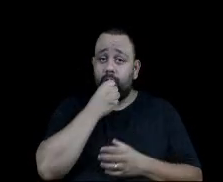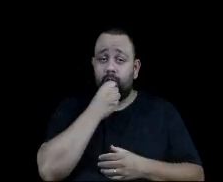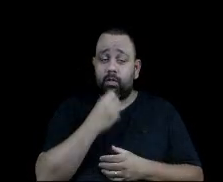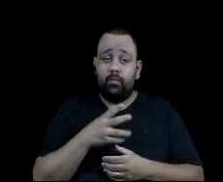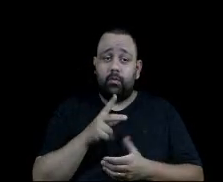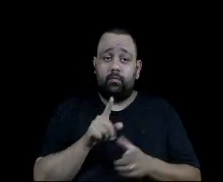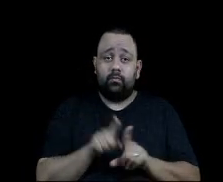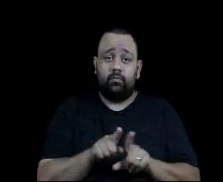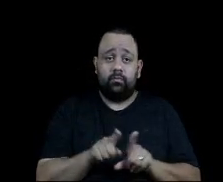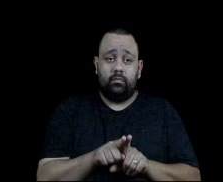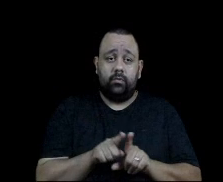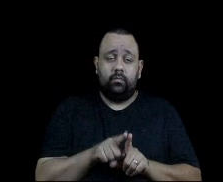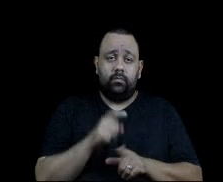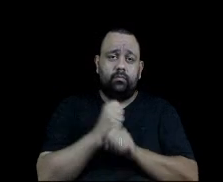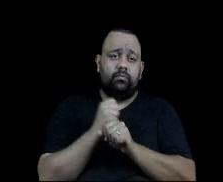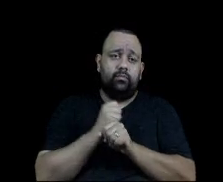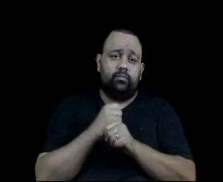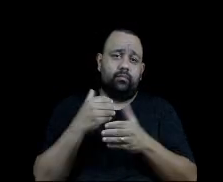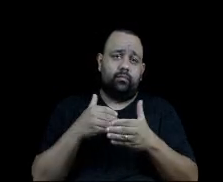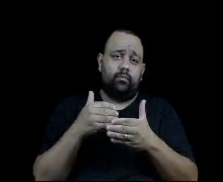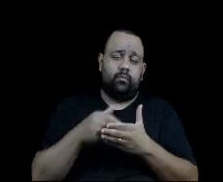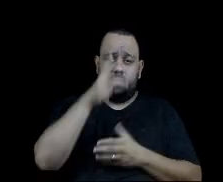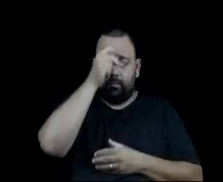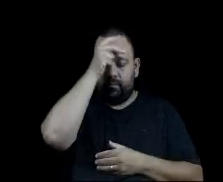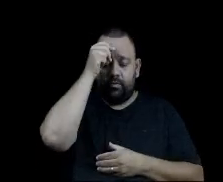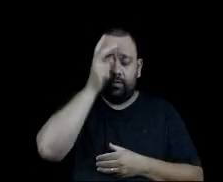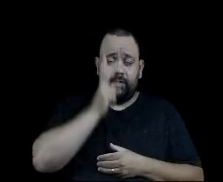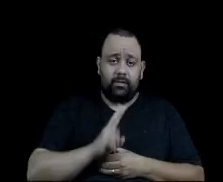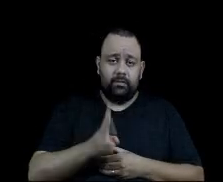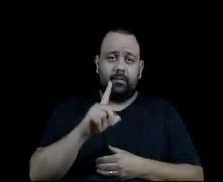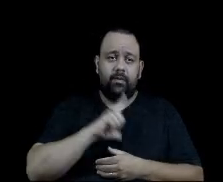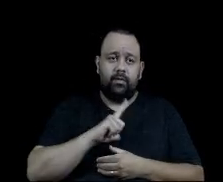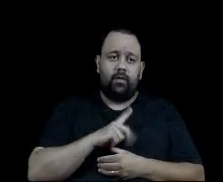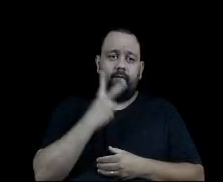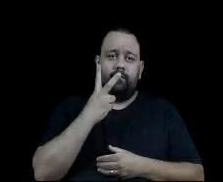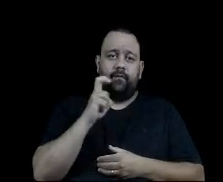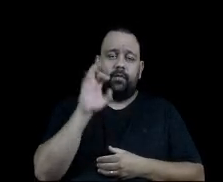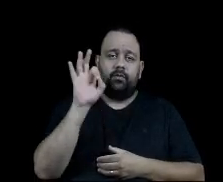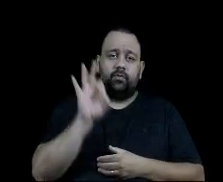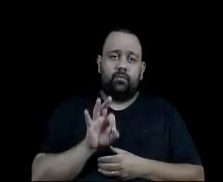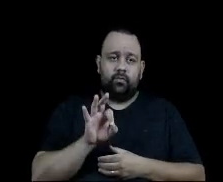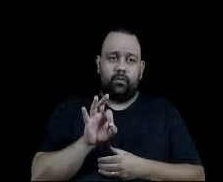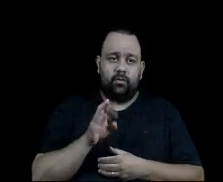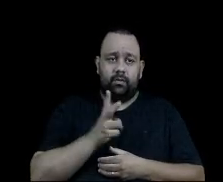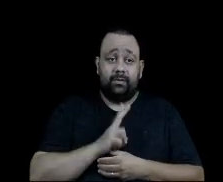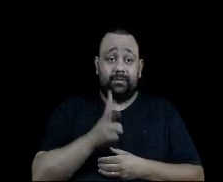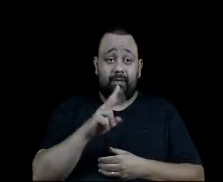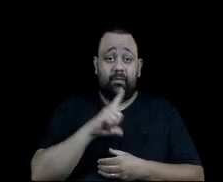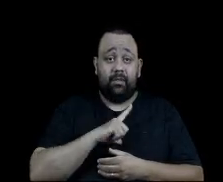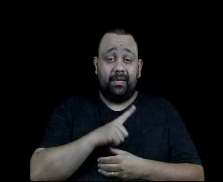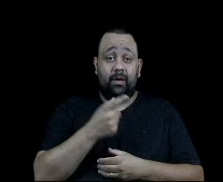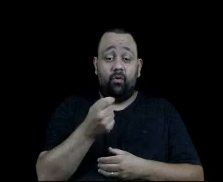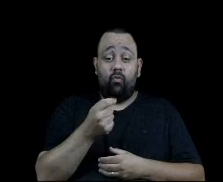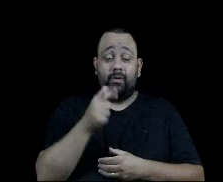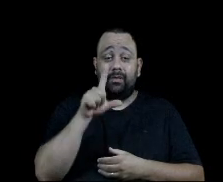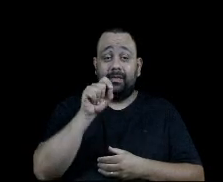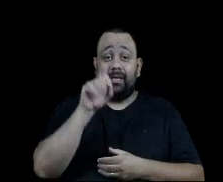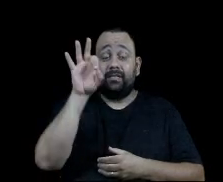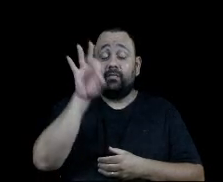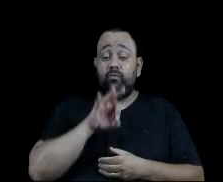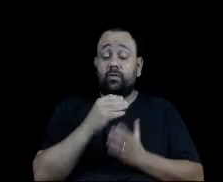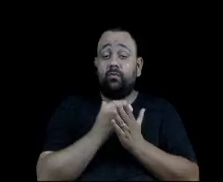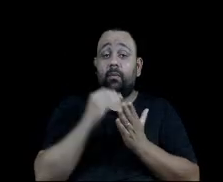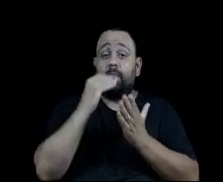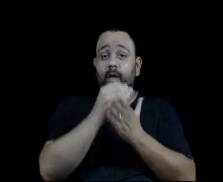saúde. Isso já é de anos da prefeitura, sempre fica ali perto dos 25%, sempre